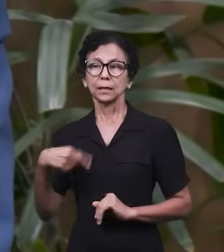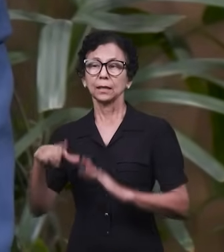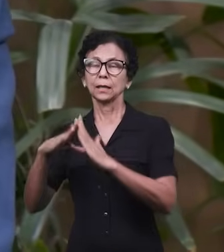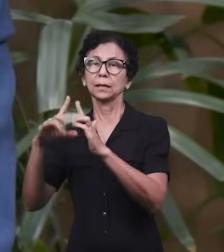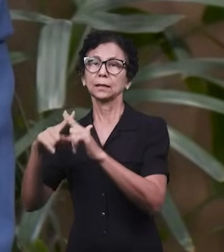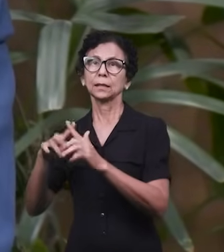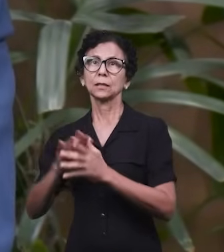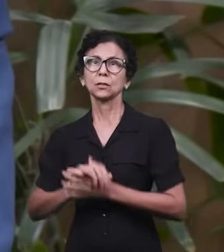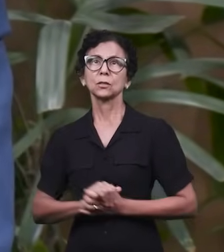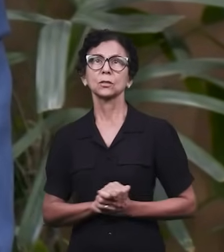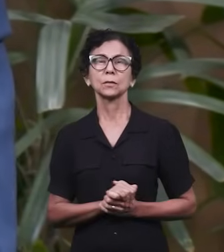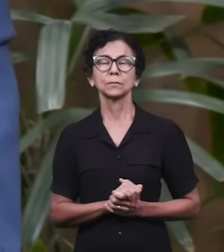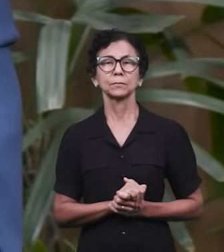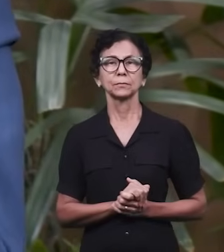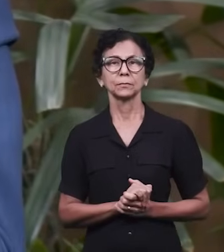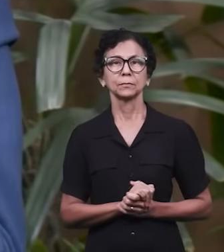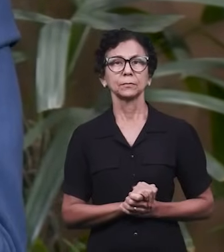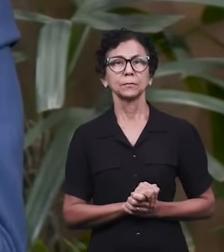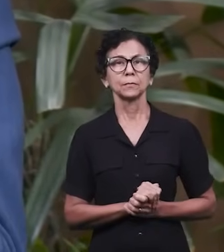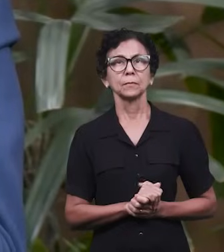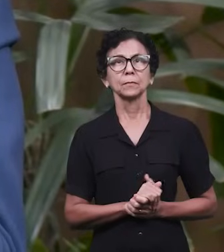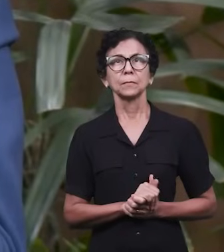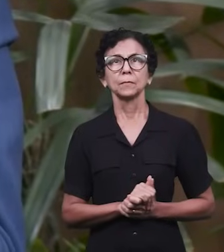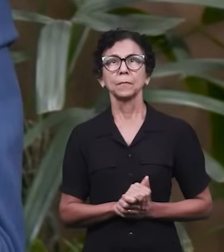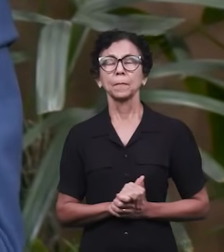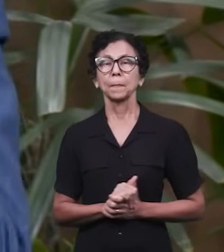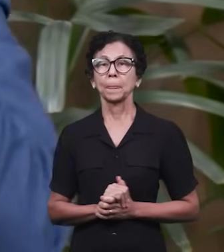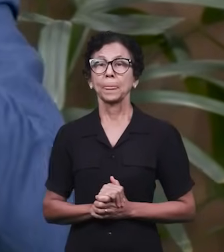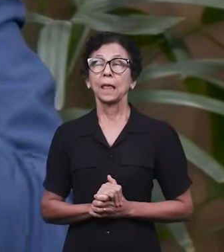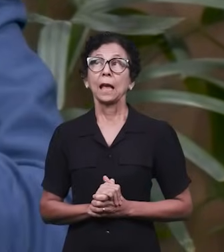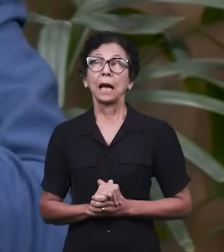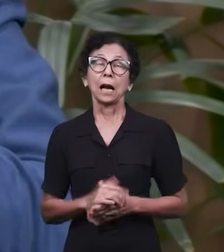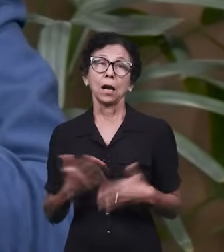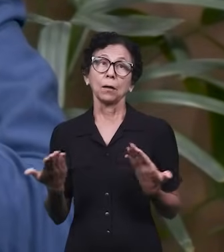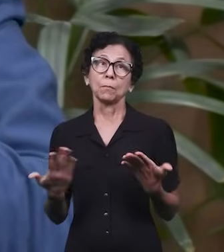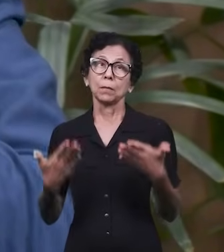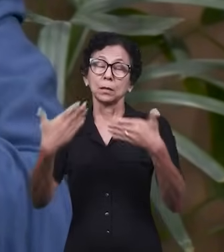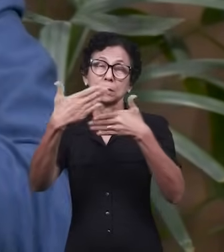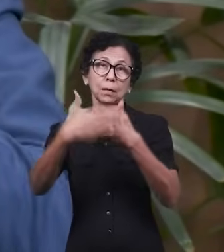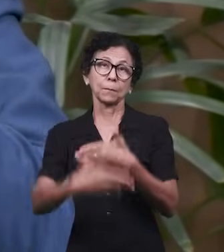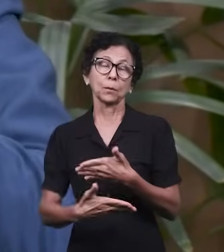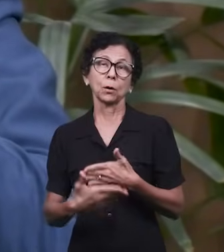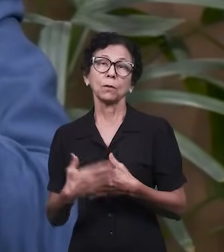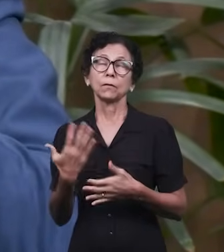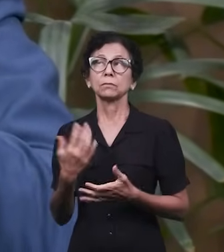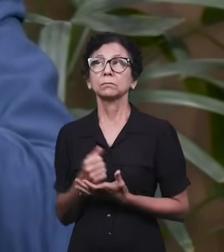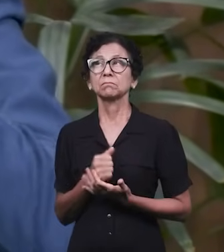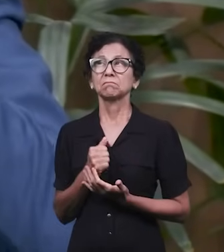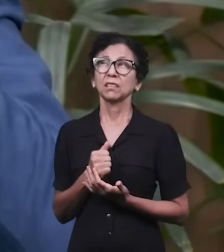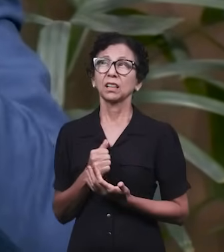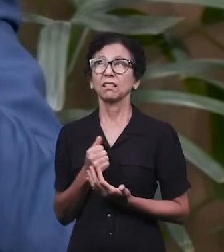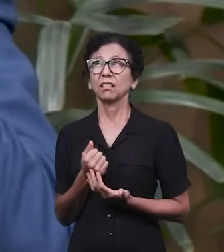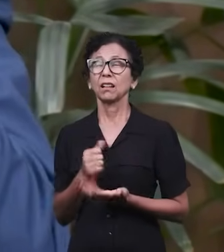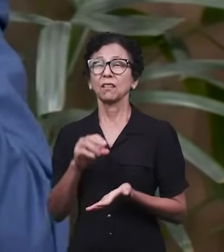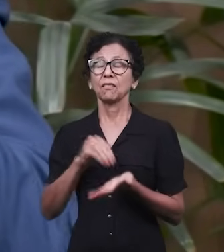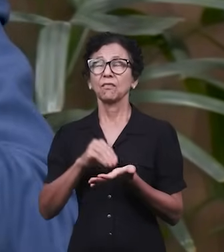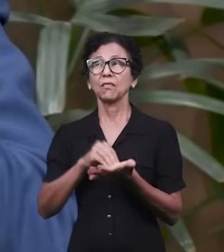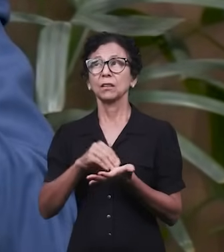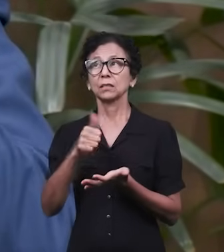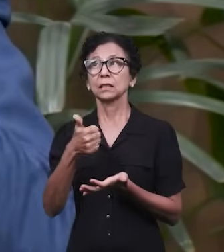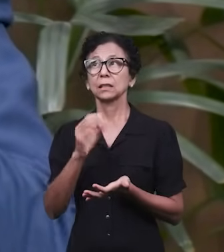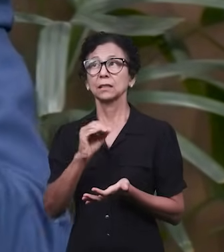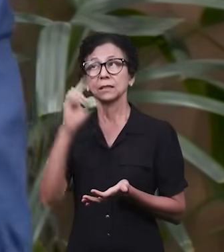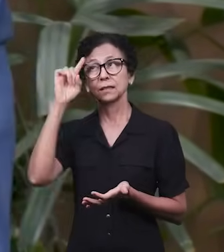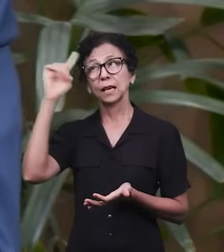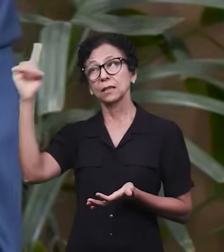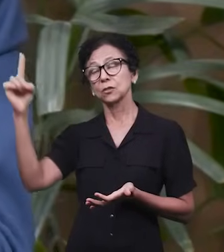a 1 minuto. Então primeiro nós temos que ser encontrados aptos. Aptos a quê? A sermos chamados